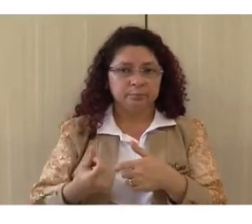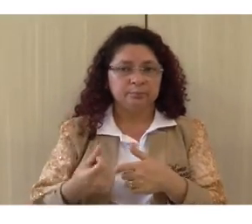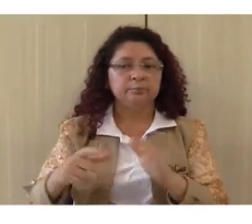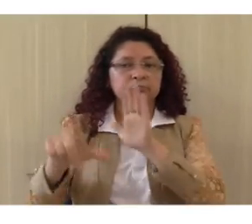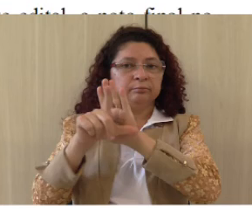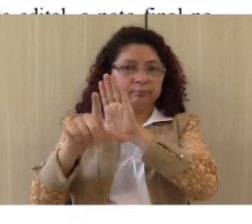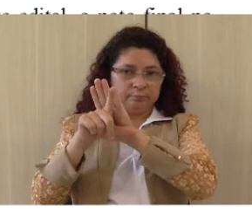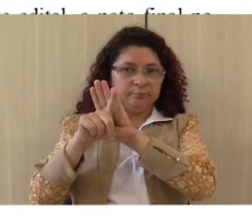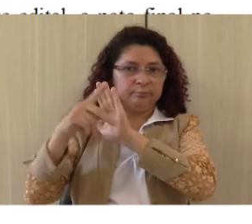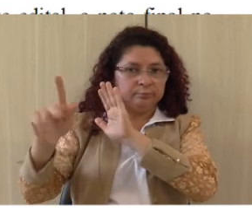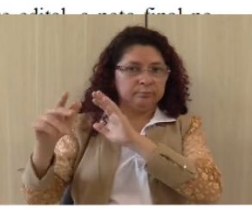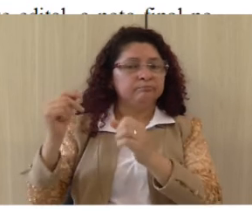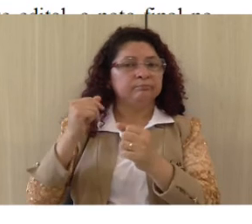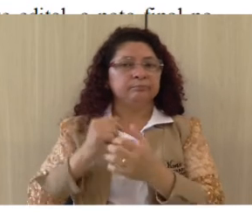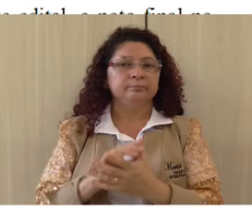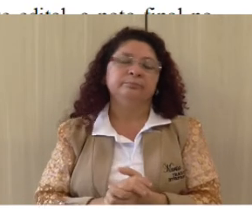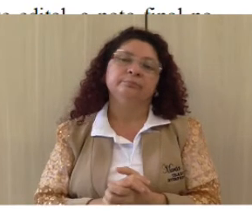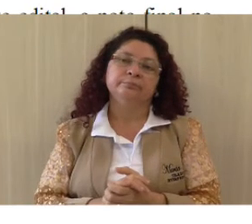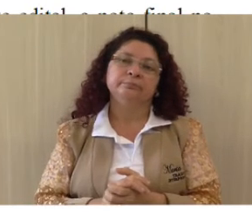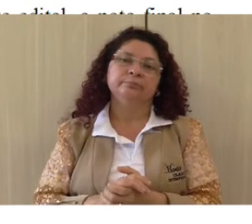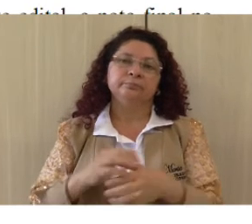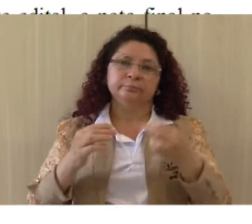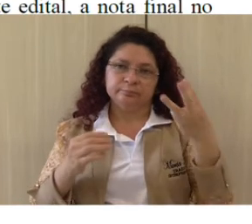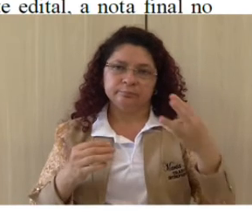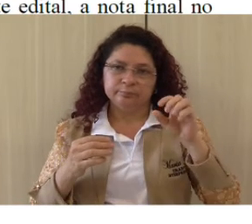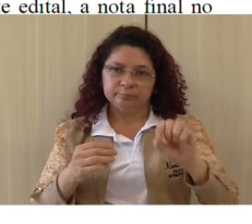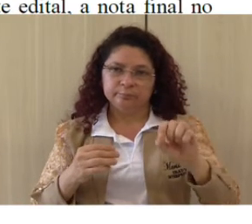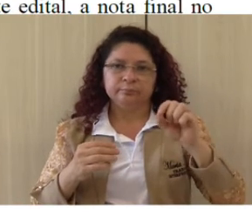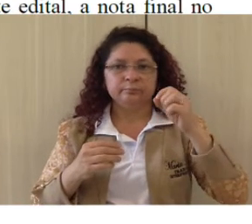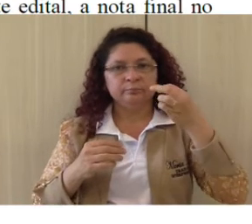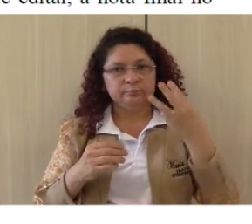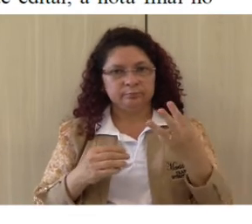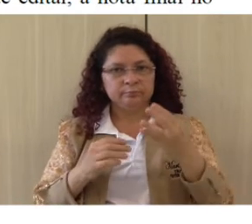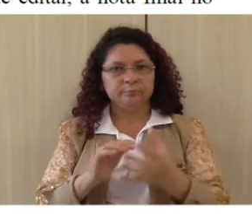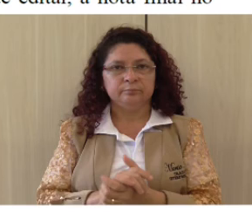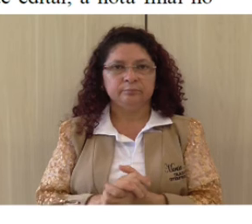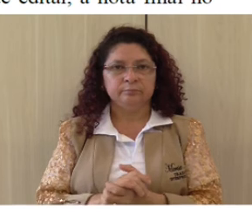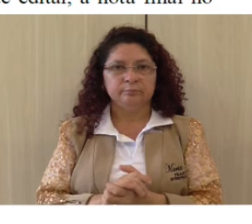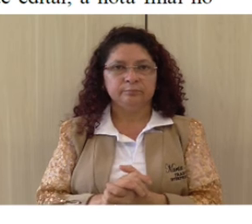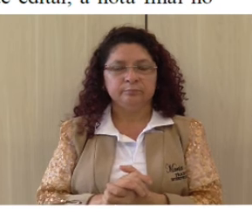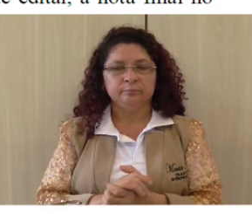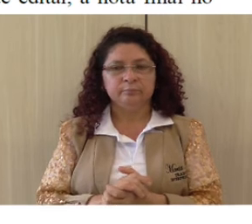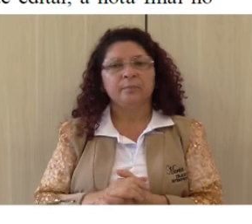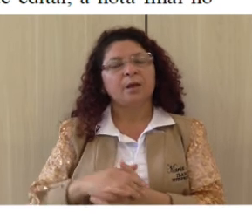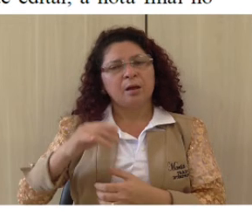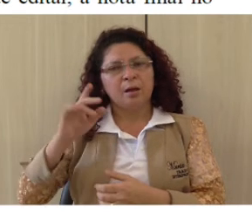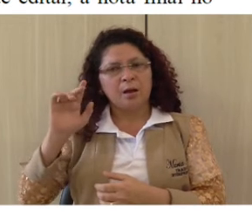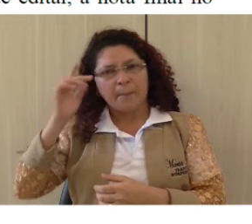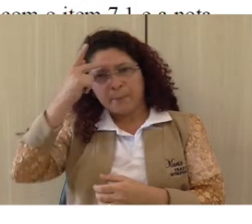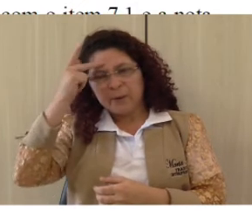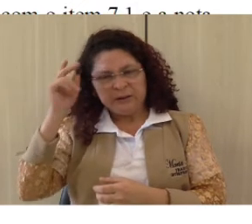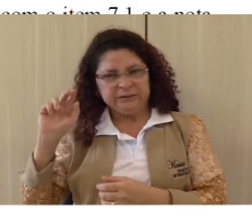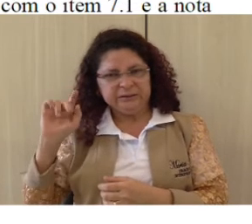lei. Item 3.3. Comprovada a suspeita que pessoas estranhas inscritas ou não